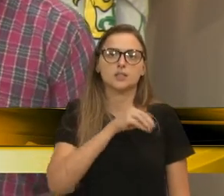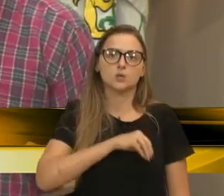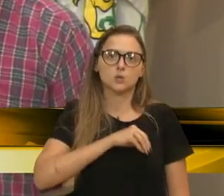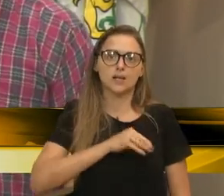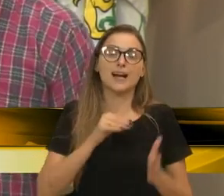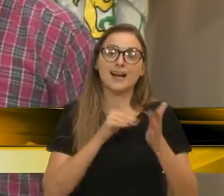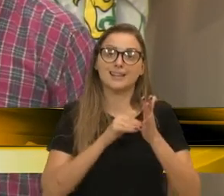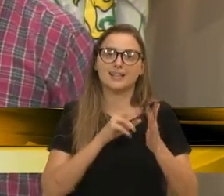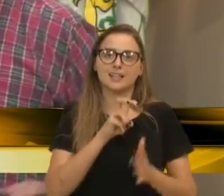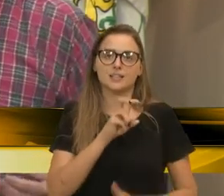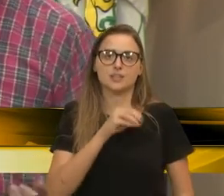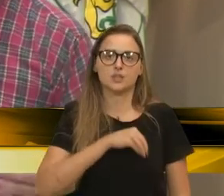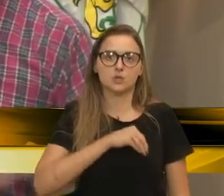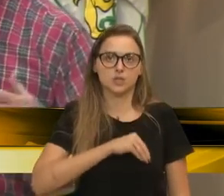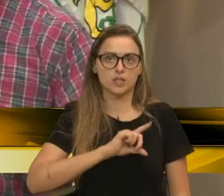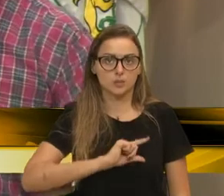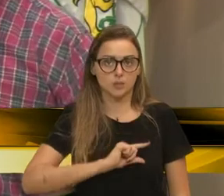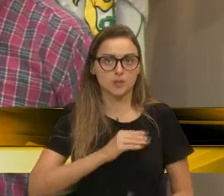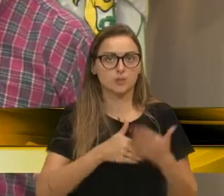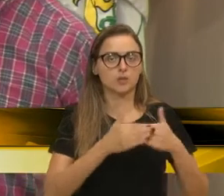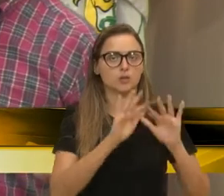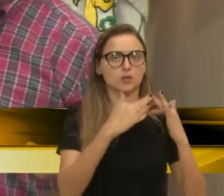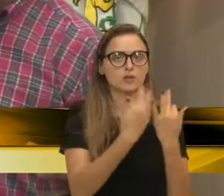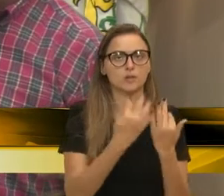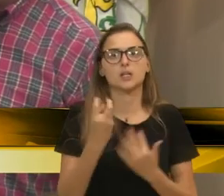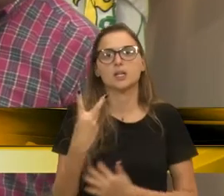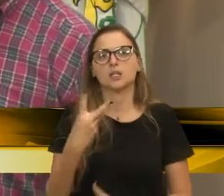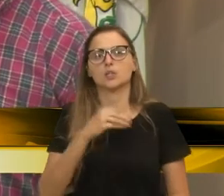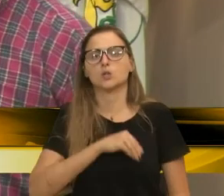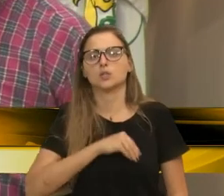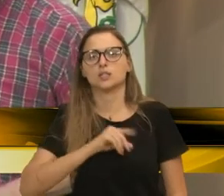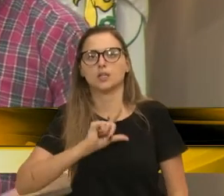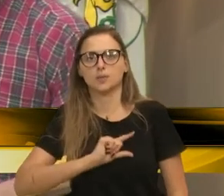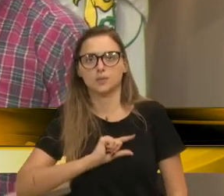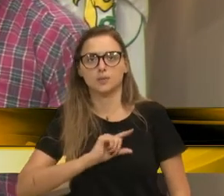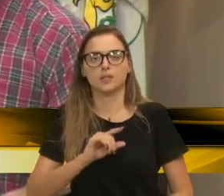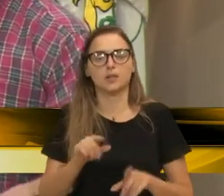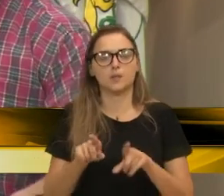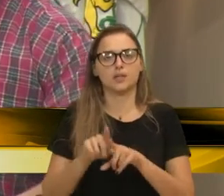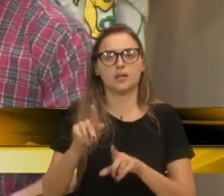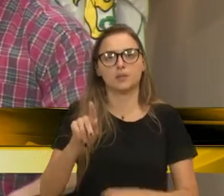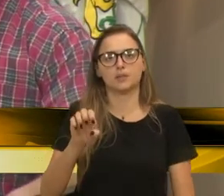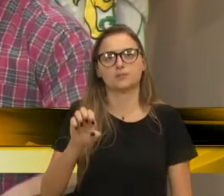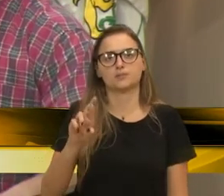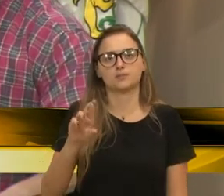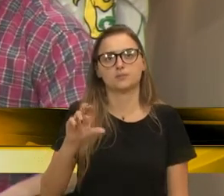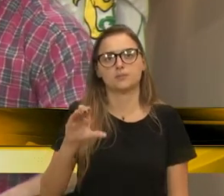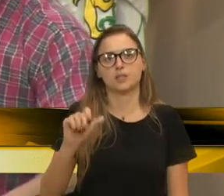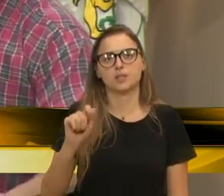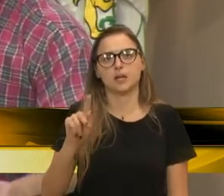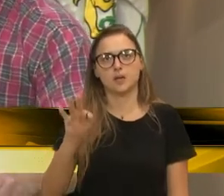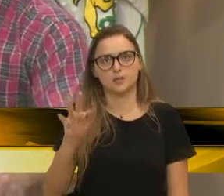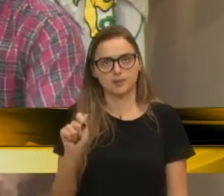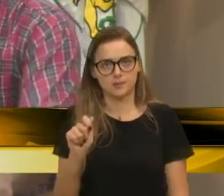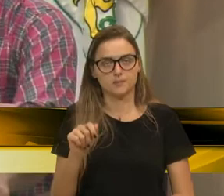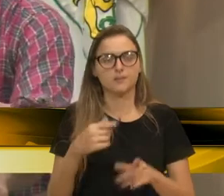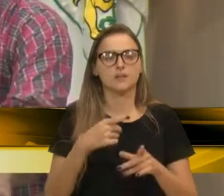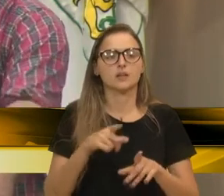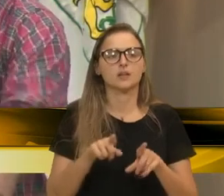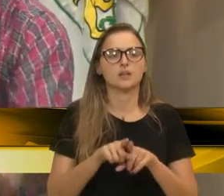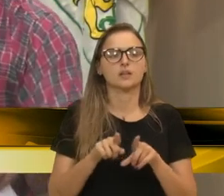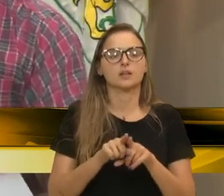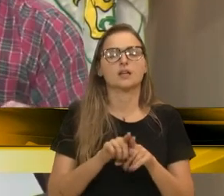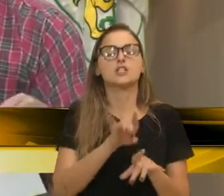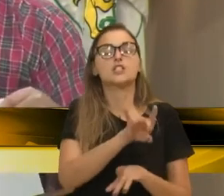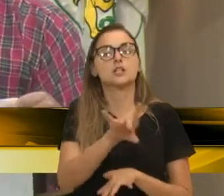até 5 salários mínimos da família e até 2 salários mínimos per capita. Então, acho que aqui também está oportuna, não compete à